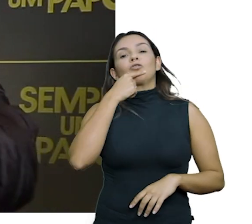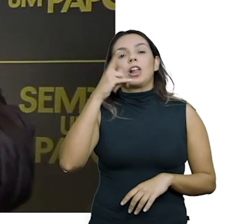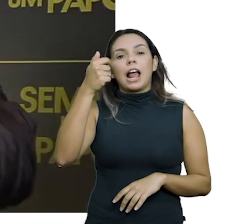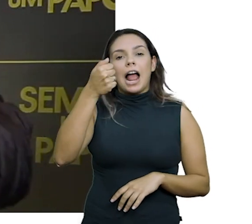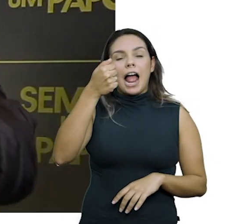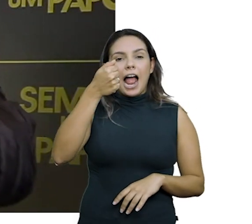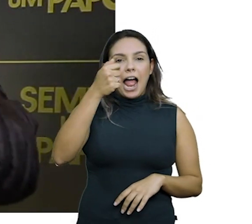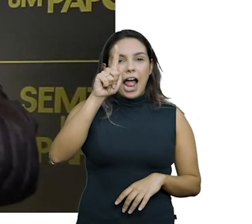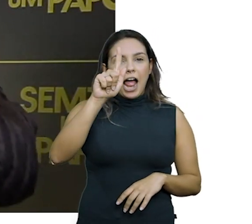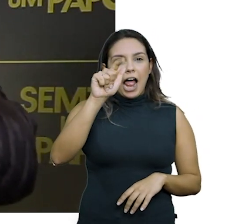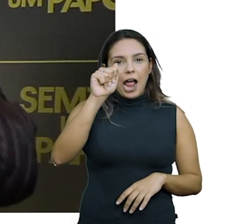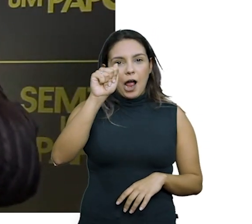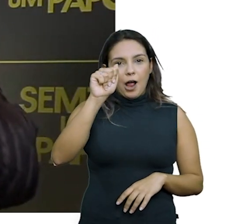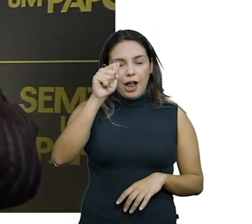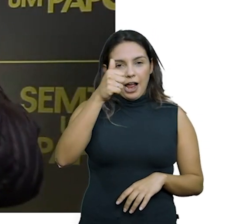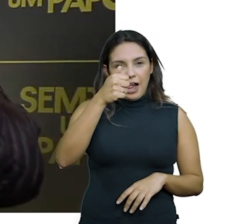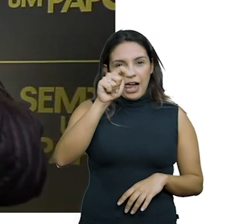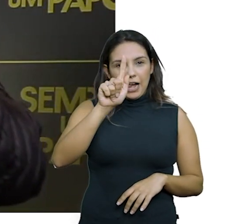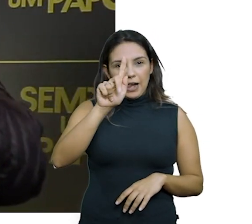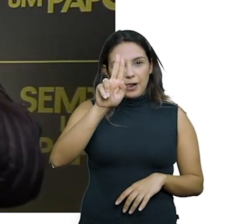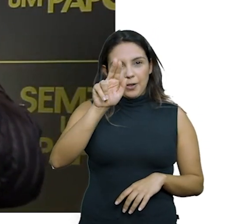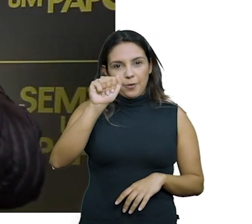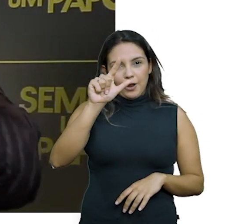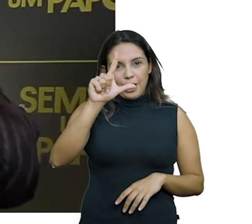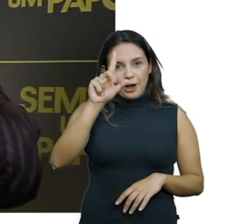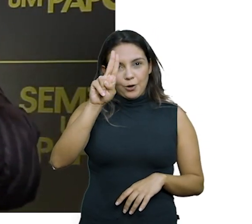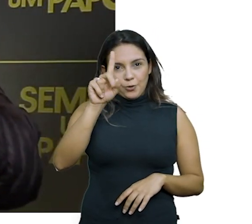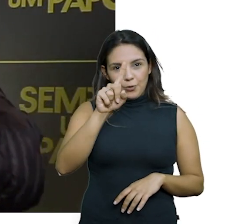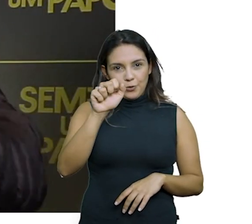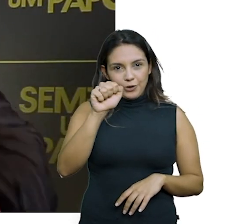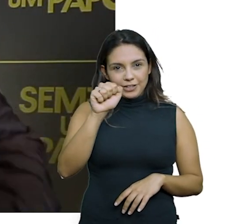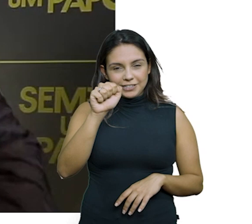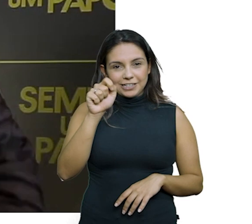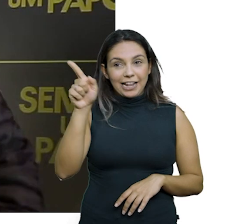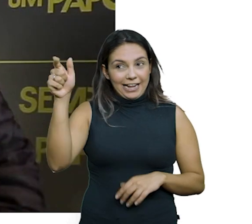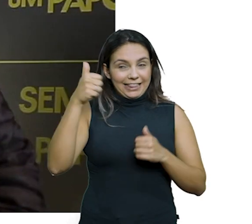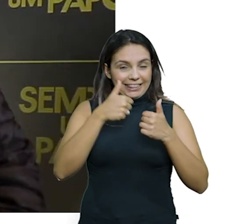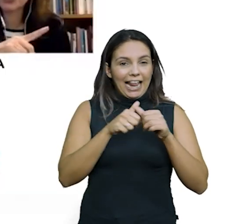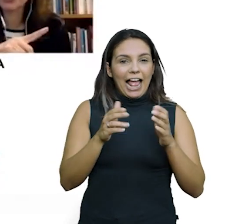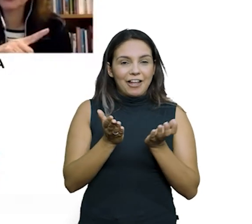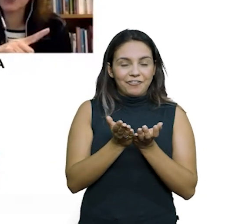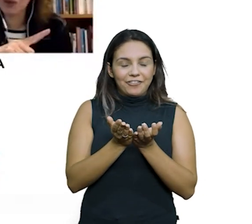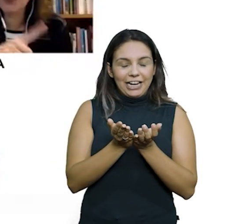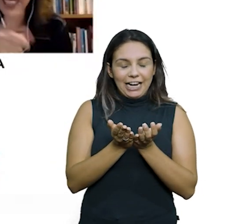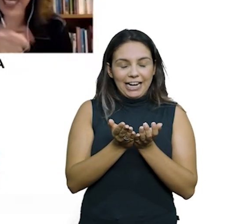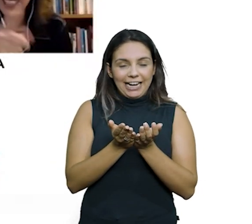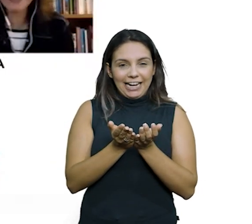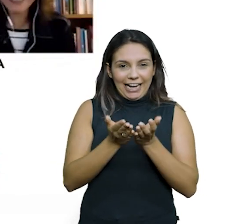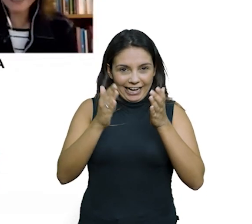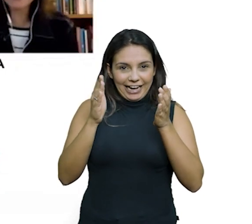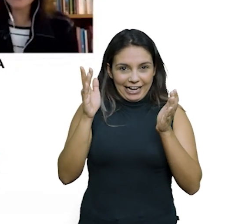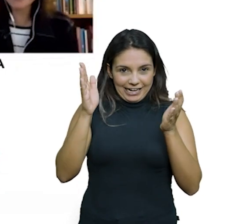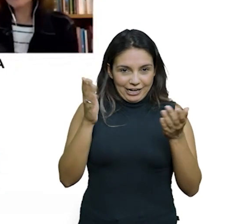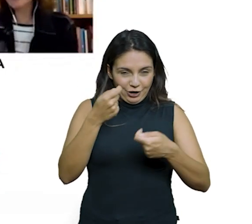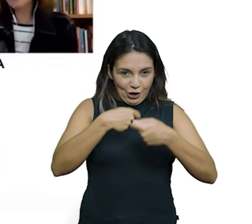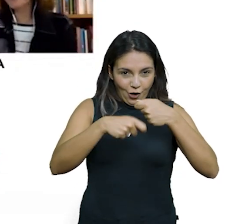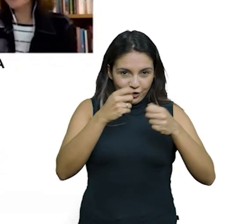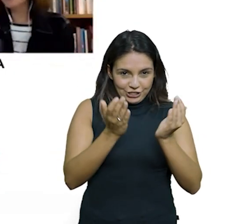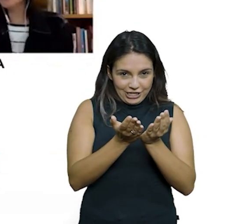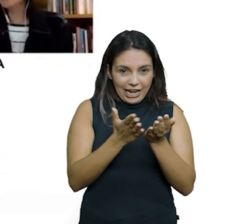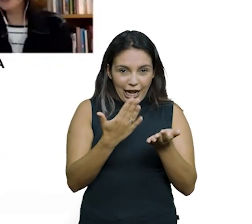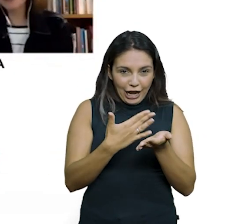mesmo fez um maior discurso sobre isso. Eu vi ele nas livrarias de Lisboa, né? Exatamente, o maior discurso